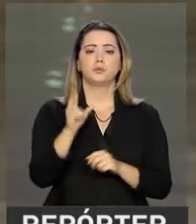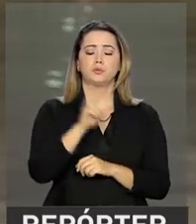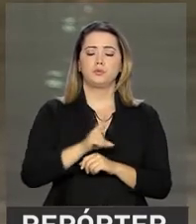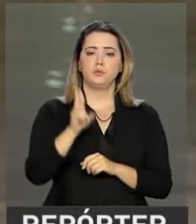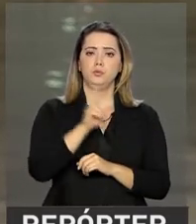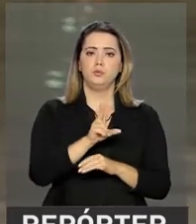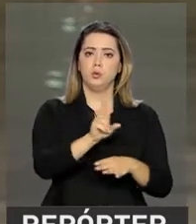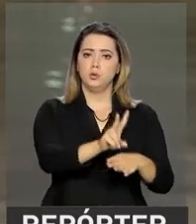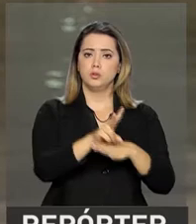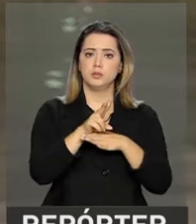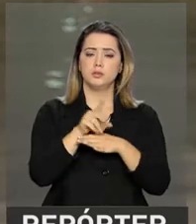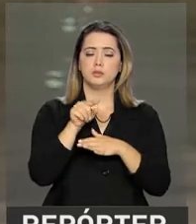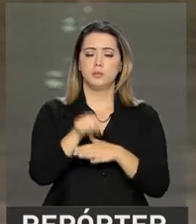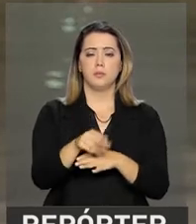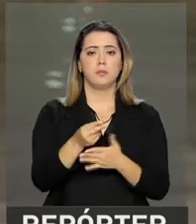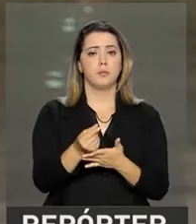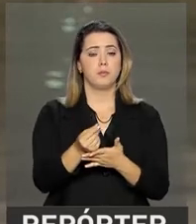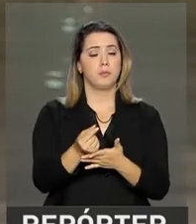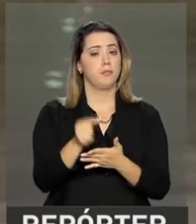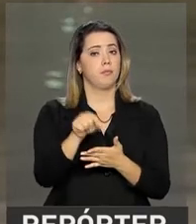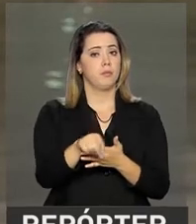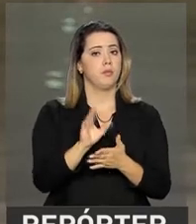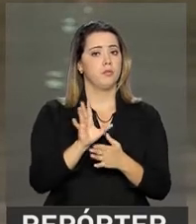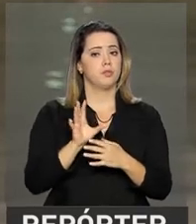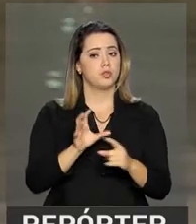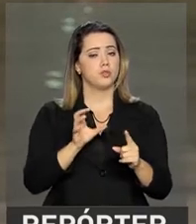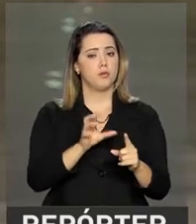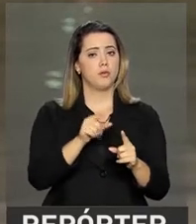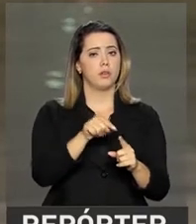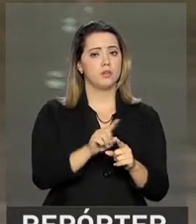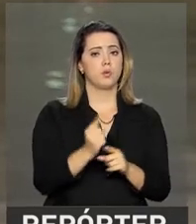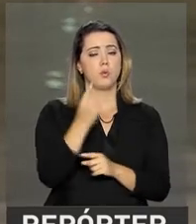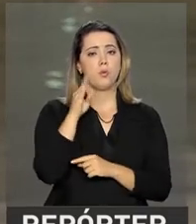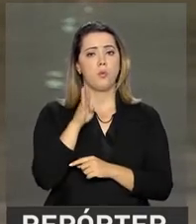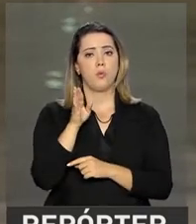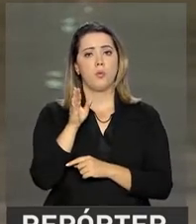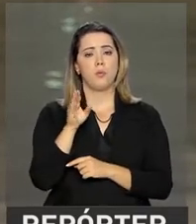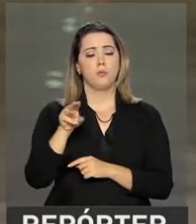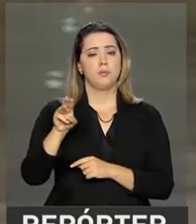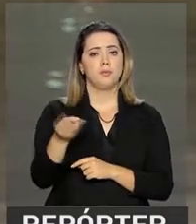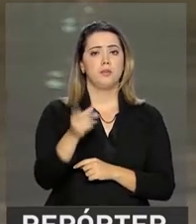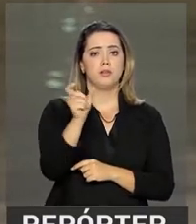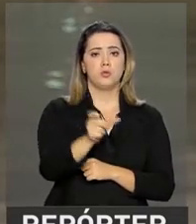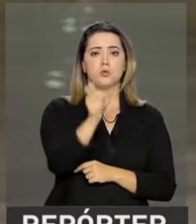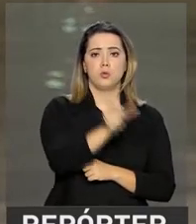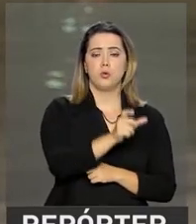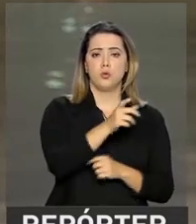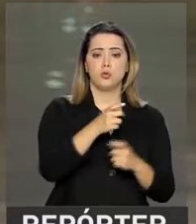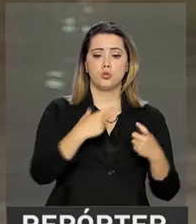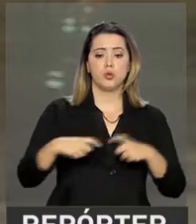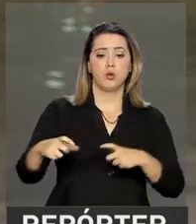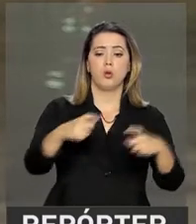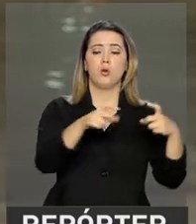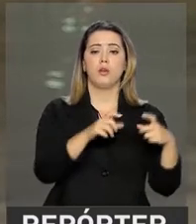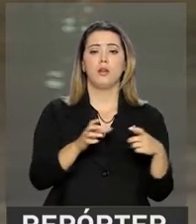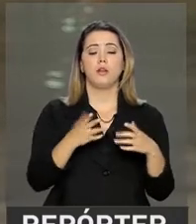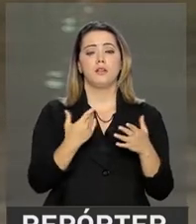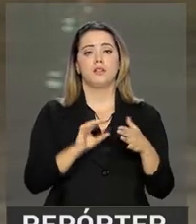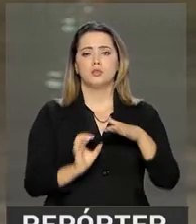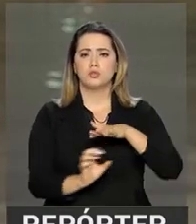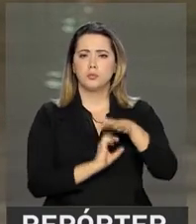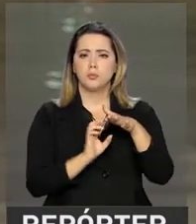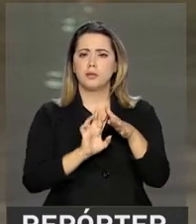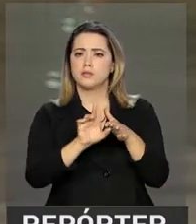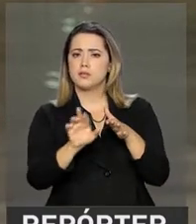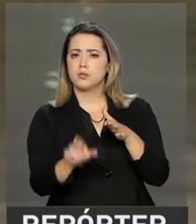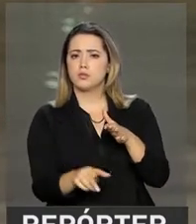dessa linha de financiamento impactam 1 milhão de estabelecimentos no país de pequeno médio e grande